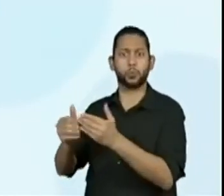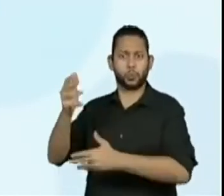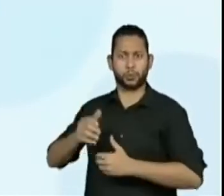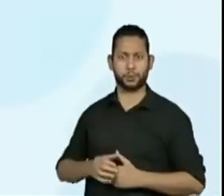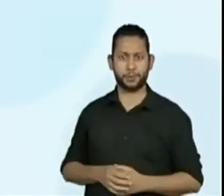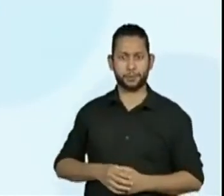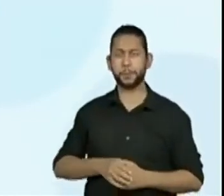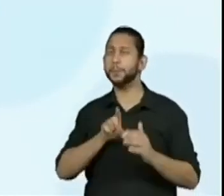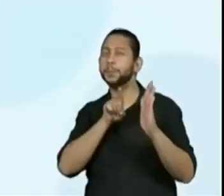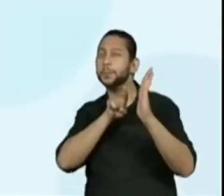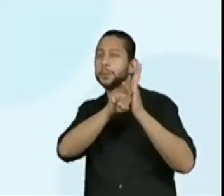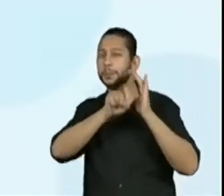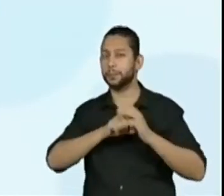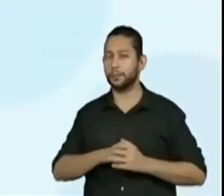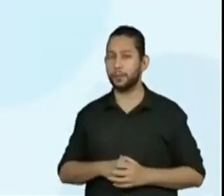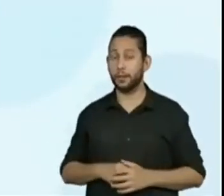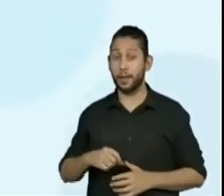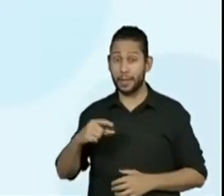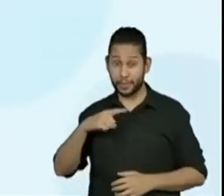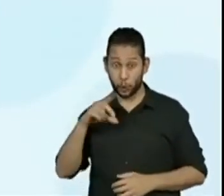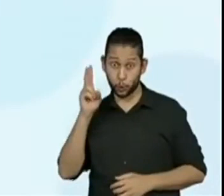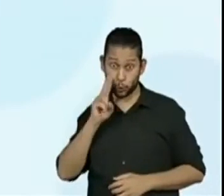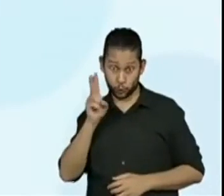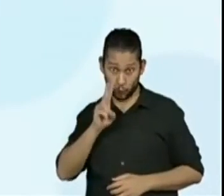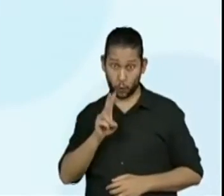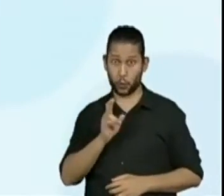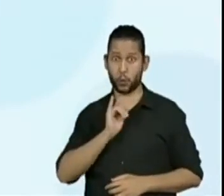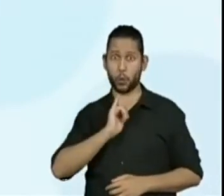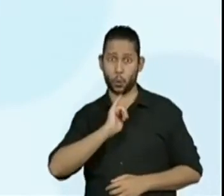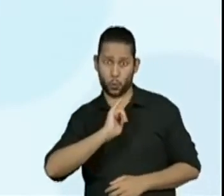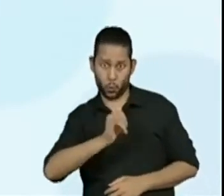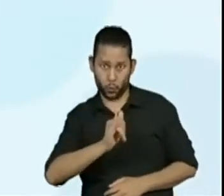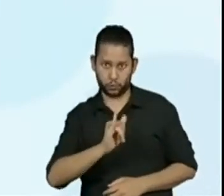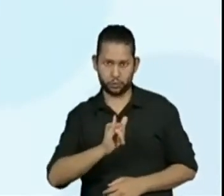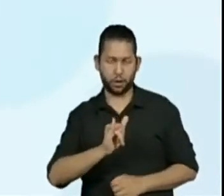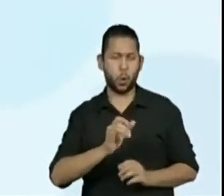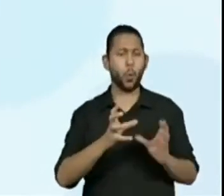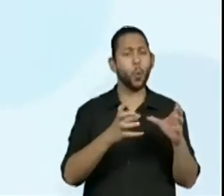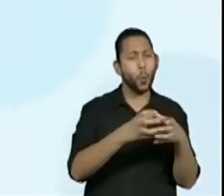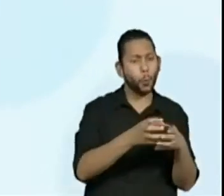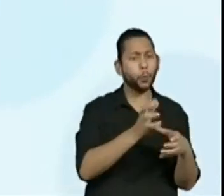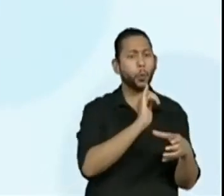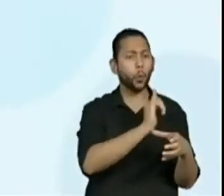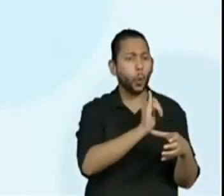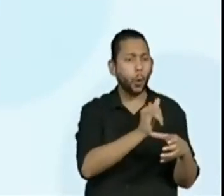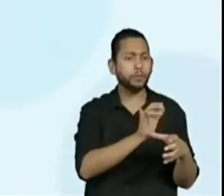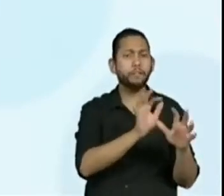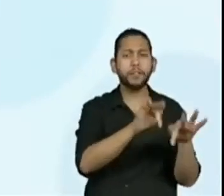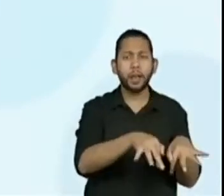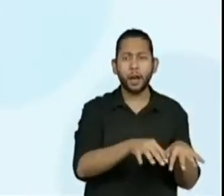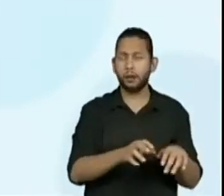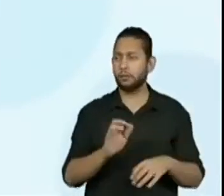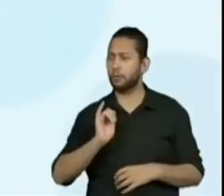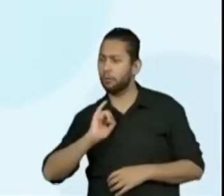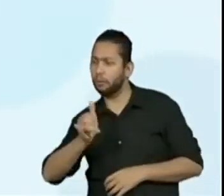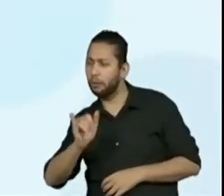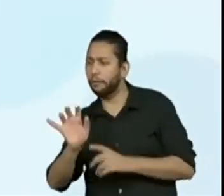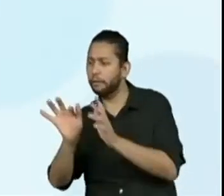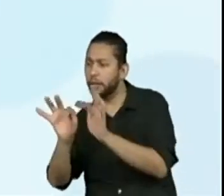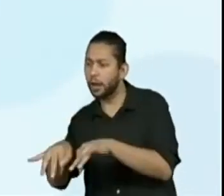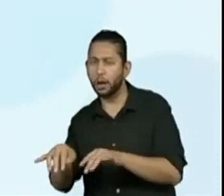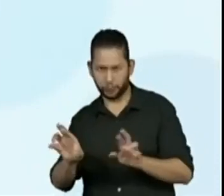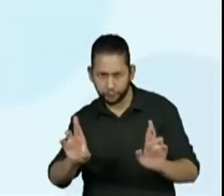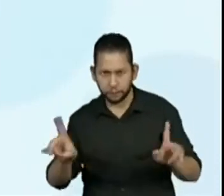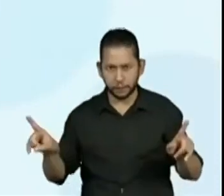Existem histórias com finais diferentes? A mesma história, só que só o